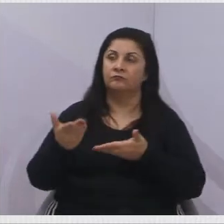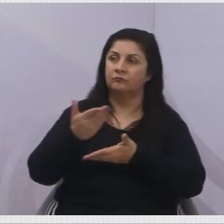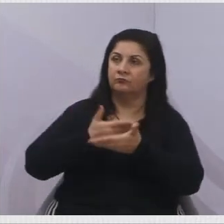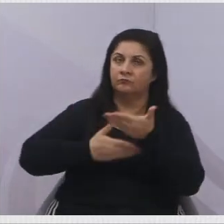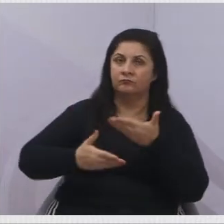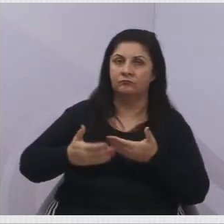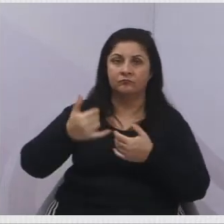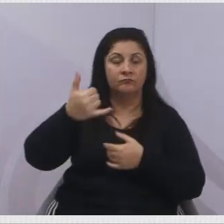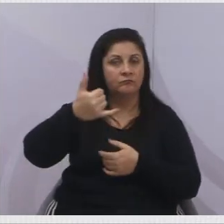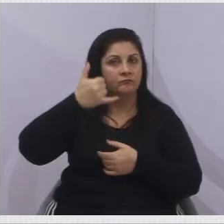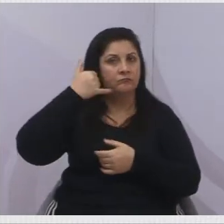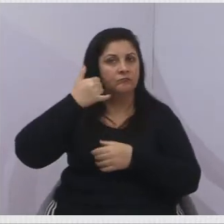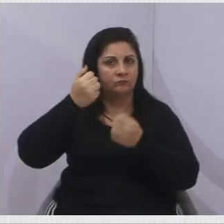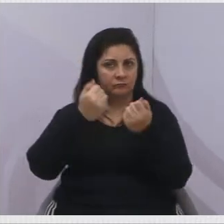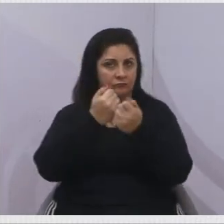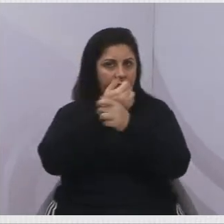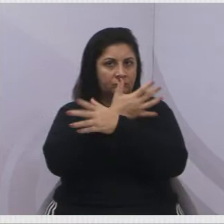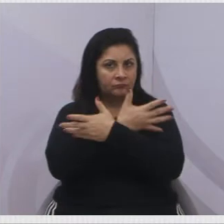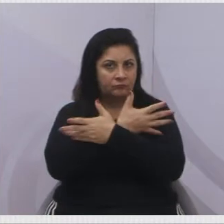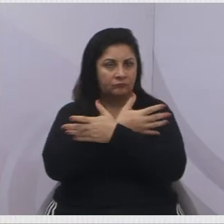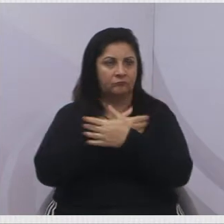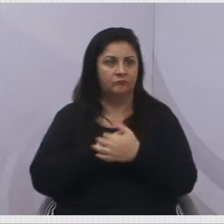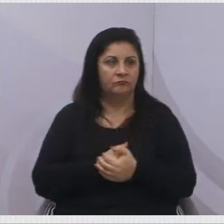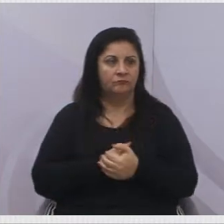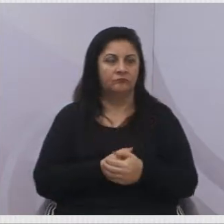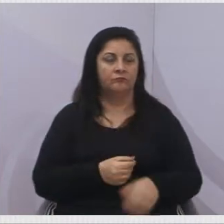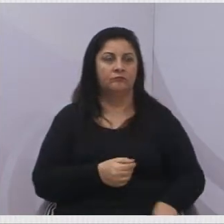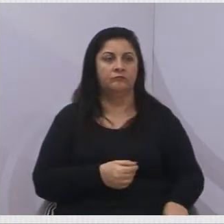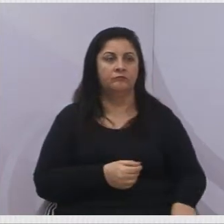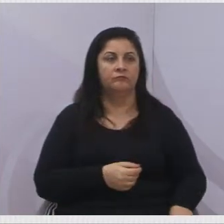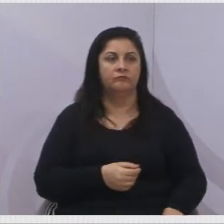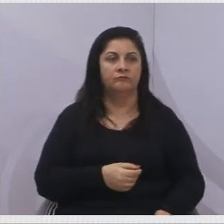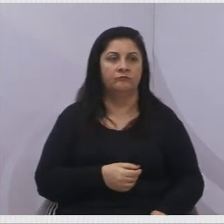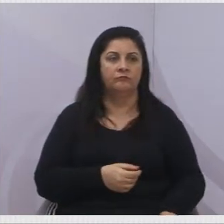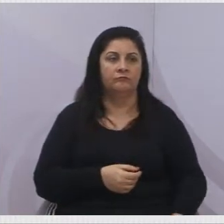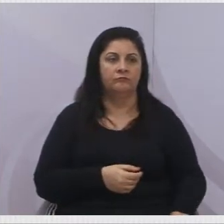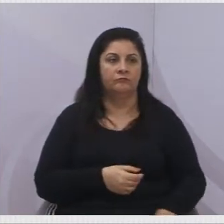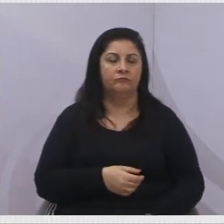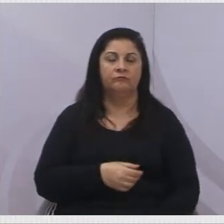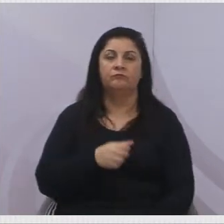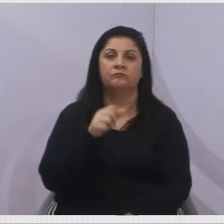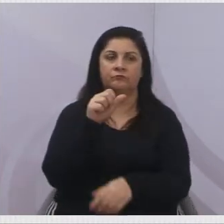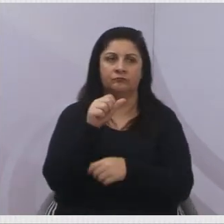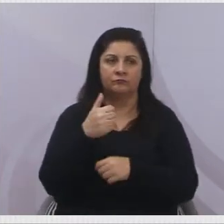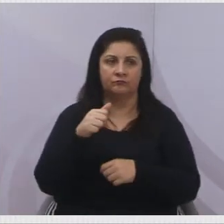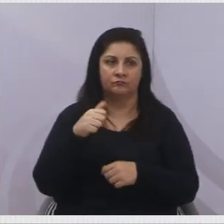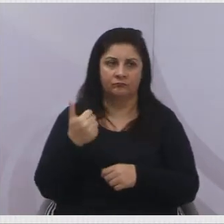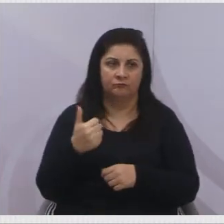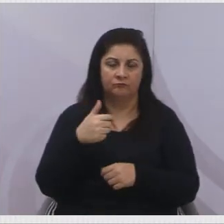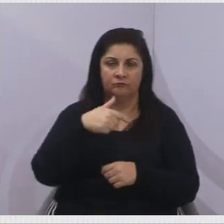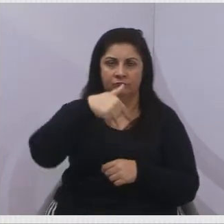via telefone, no segundo quadrimestre de 2020,